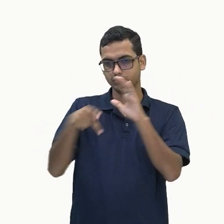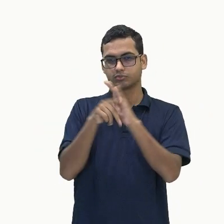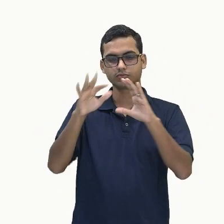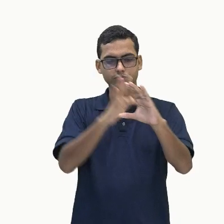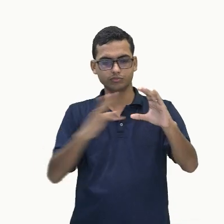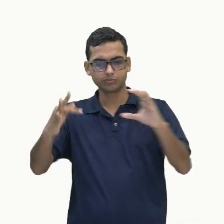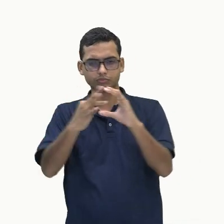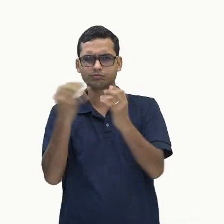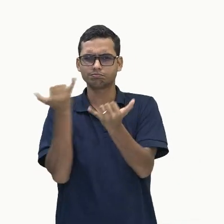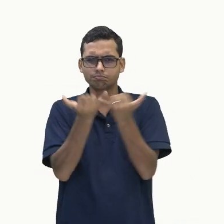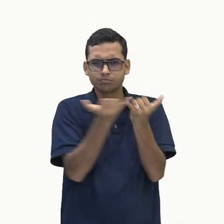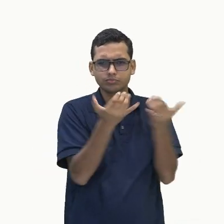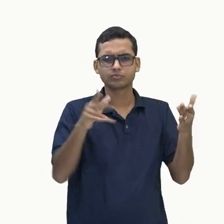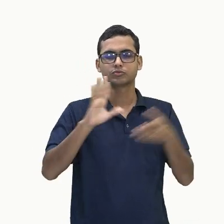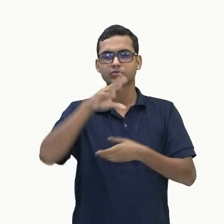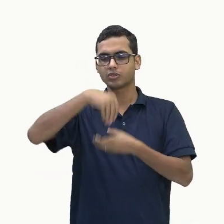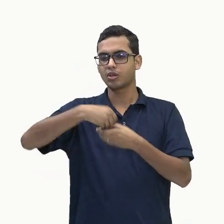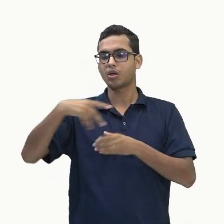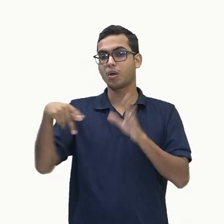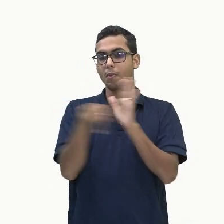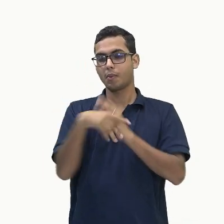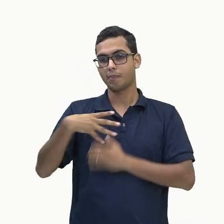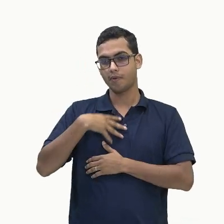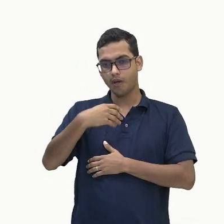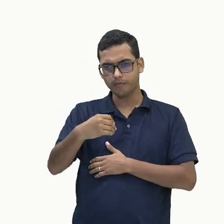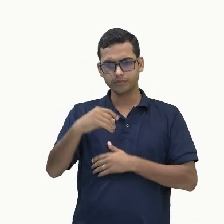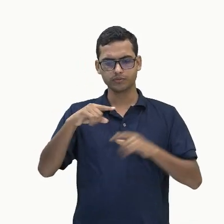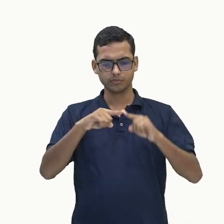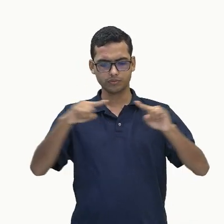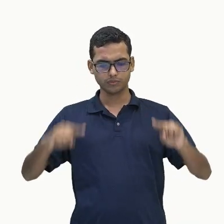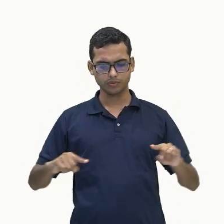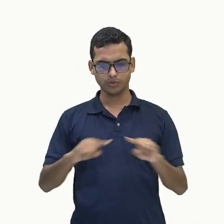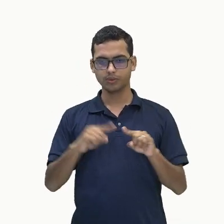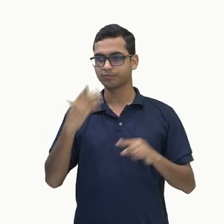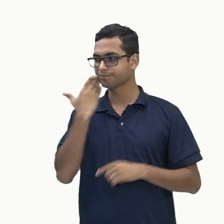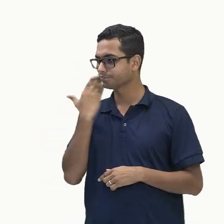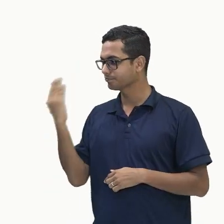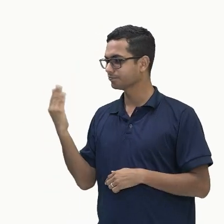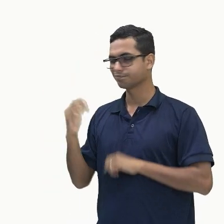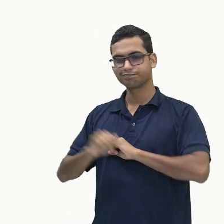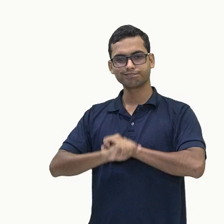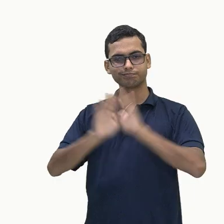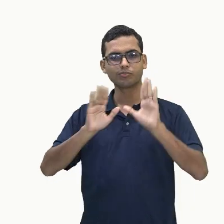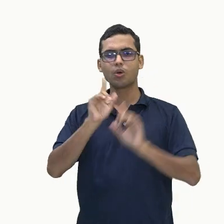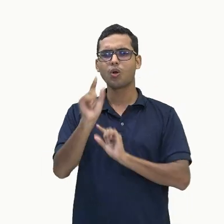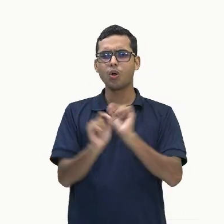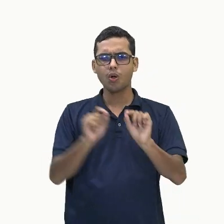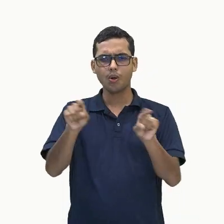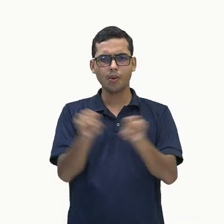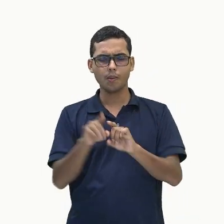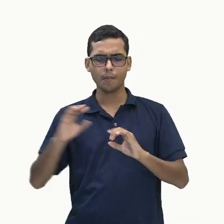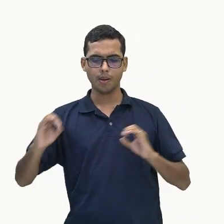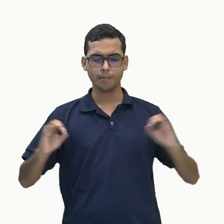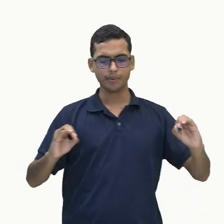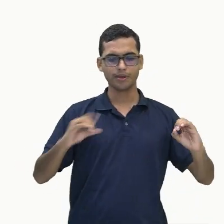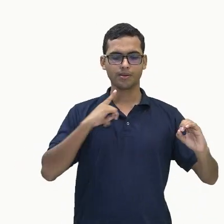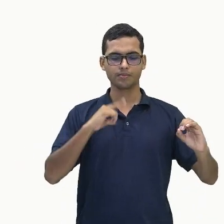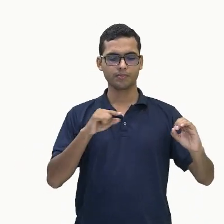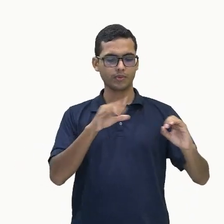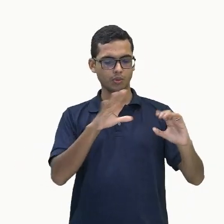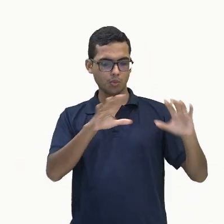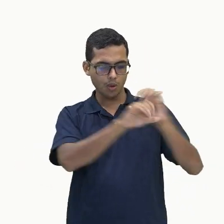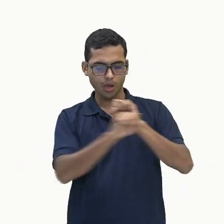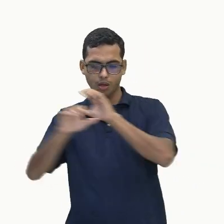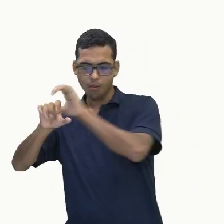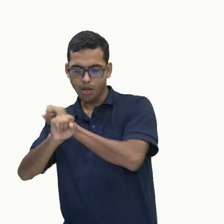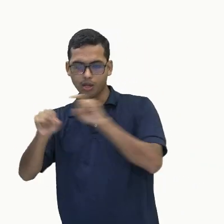sua prole, nos seus filhos, eu tenho um indivíduo que é diferente deles. Portanto, dentro dessa condição, novamente, eu tenho pais